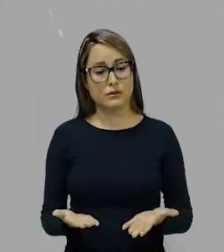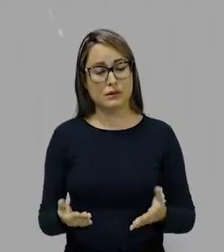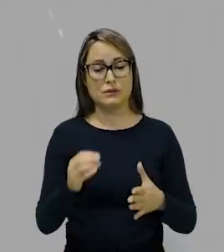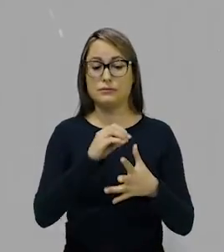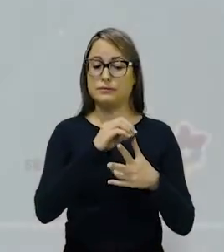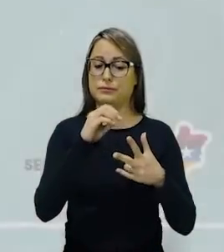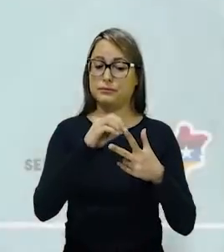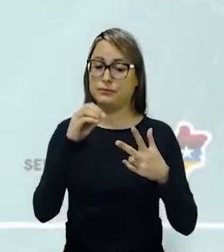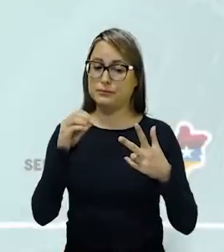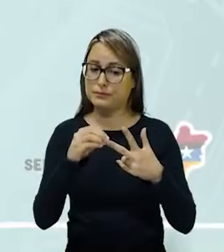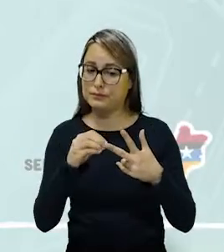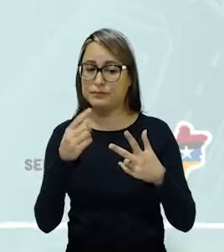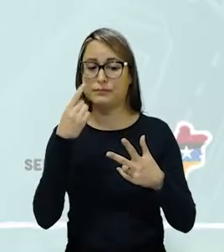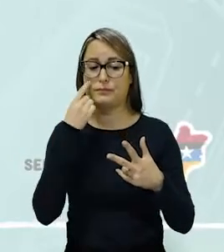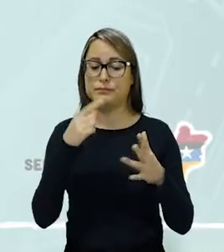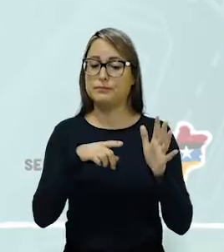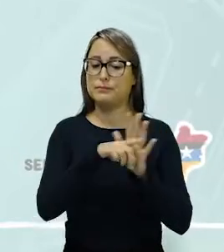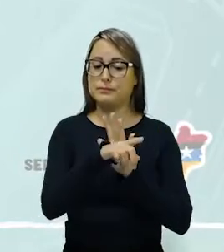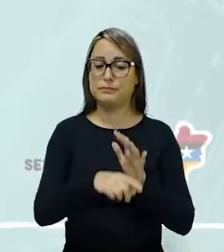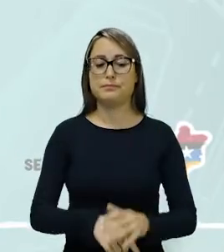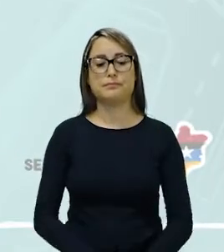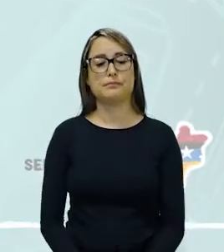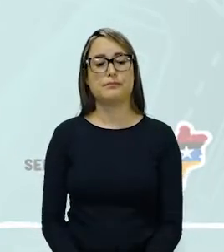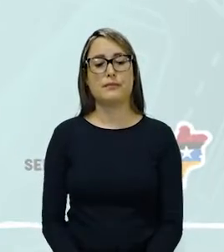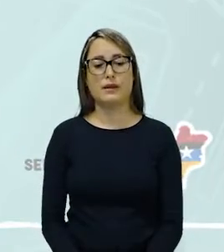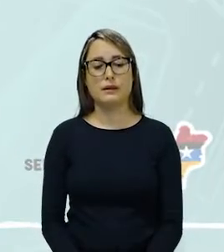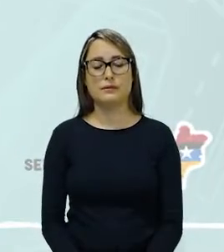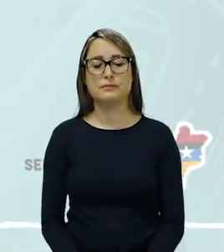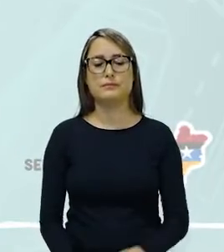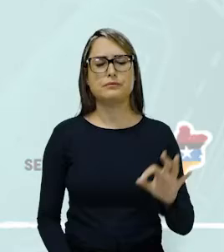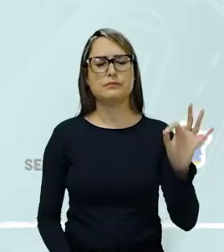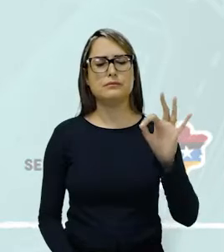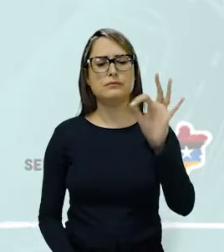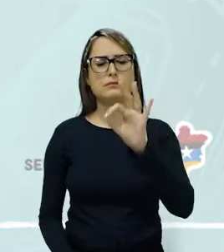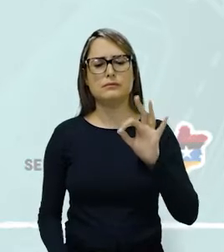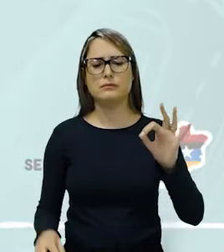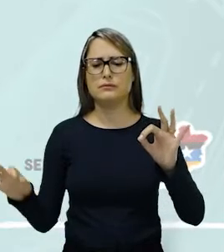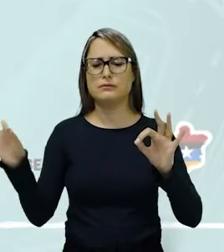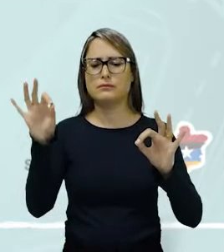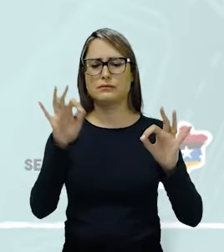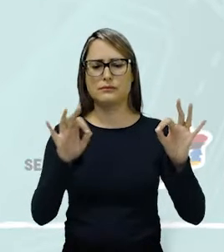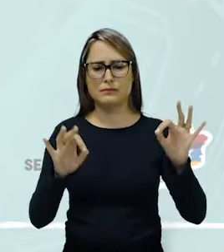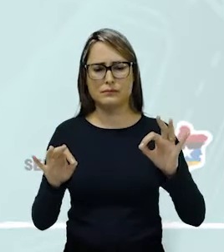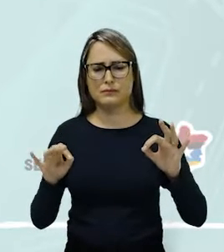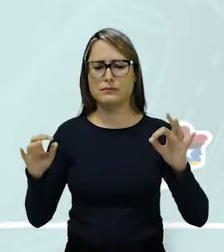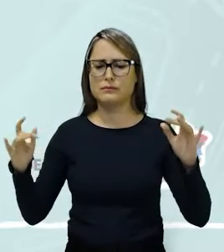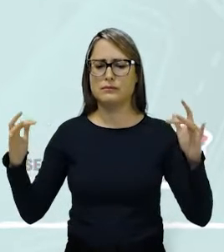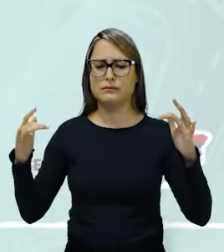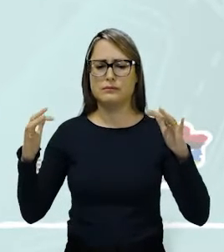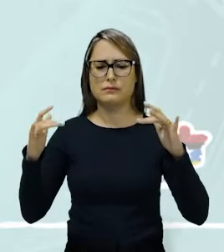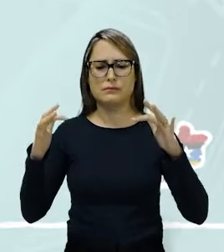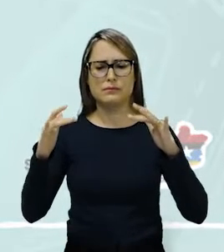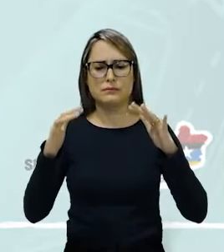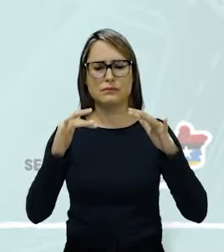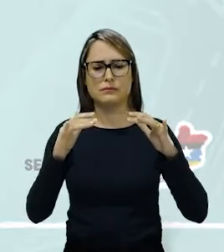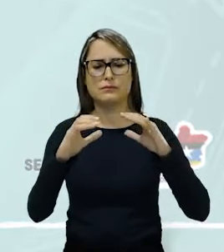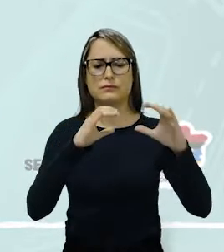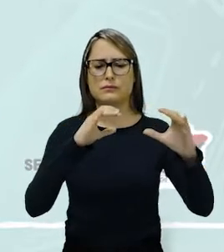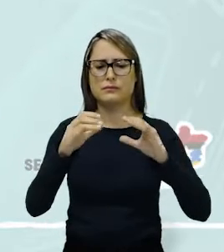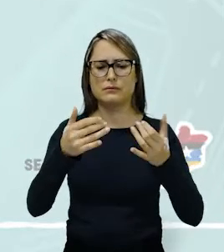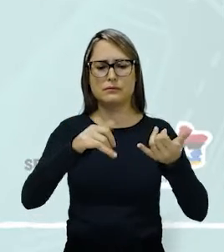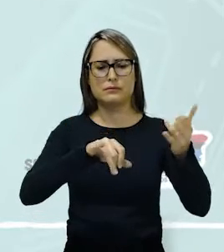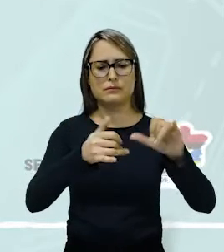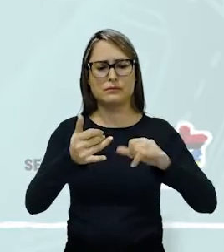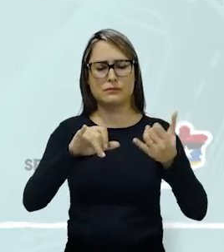Enem. Os feromônios de insetos são substâncias responsáveis pela comunicação